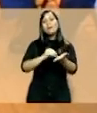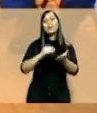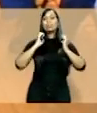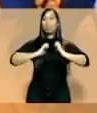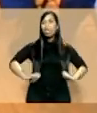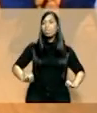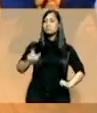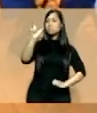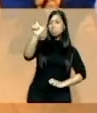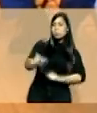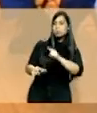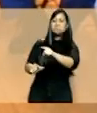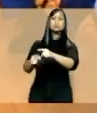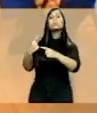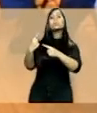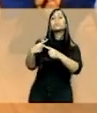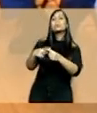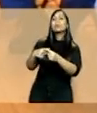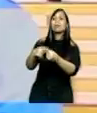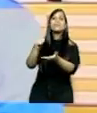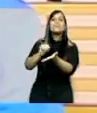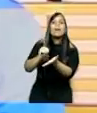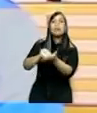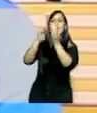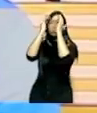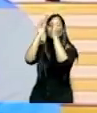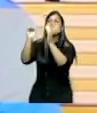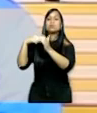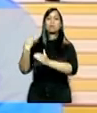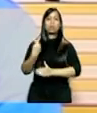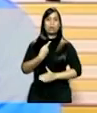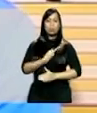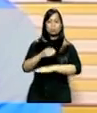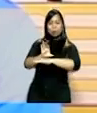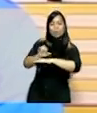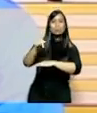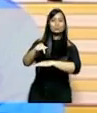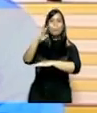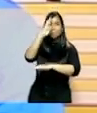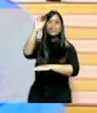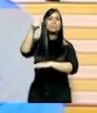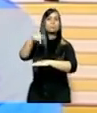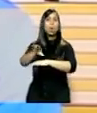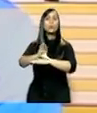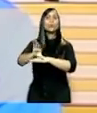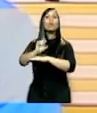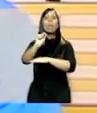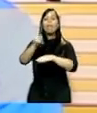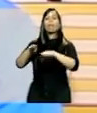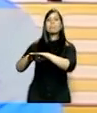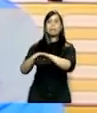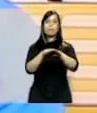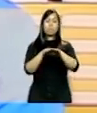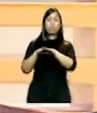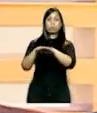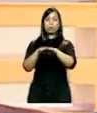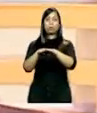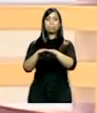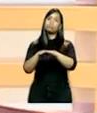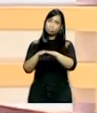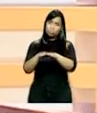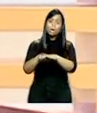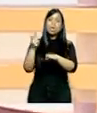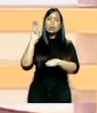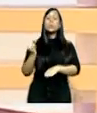né, porque ele não respeita os valores da nossa Constituição. O princípio da nossa Constituição é o princípio da igualdade, né? Isso é fundamental